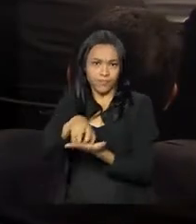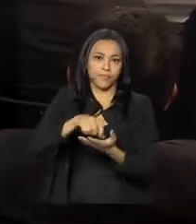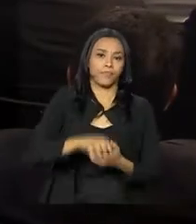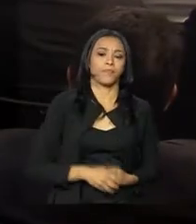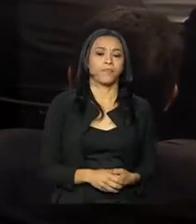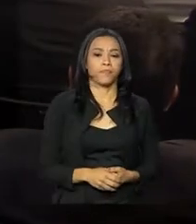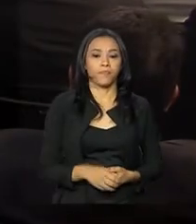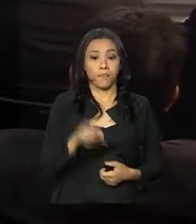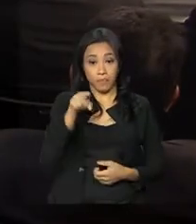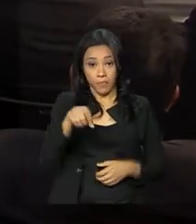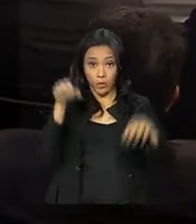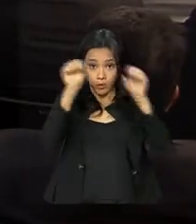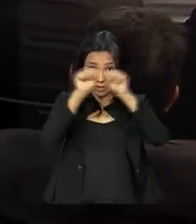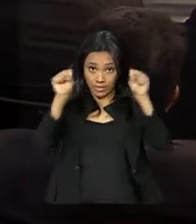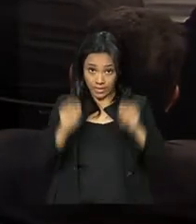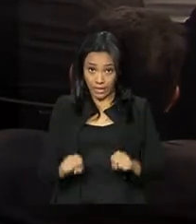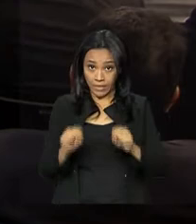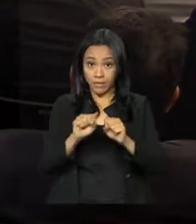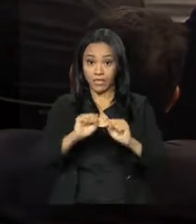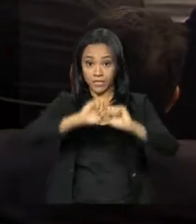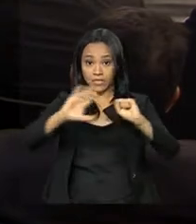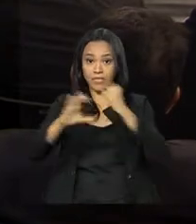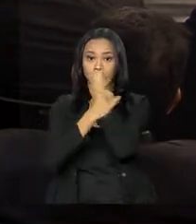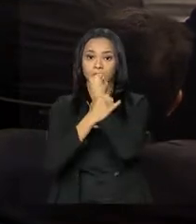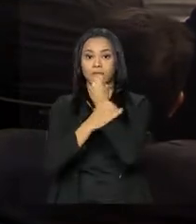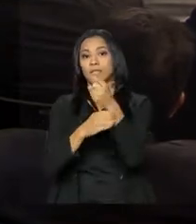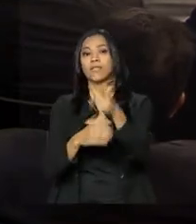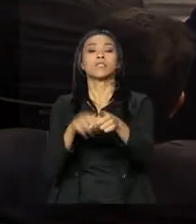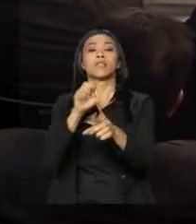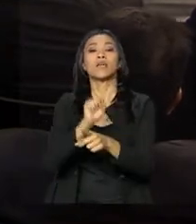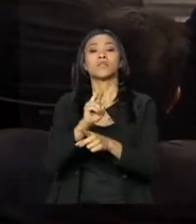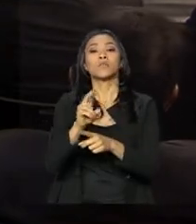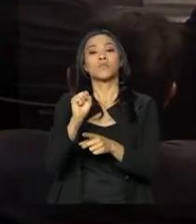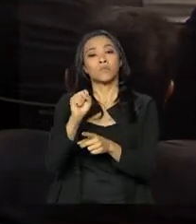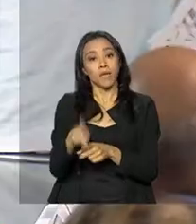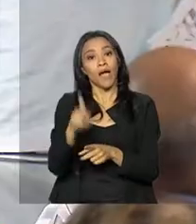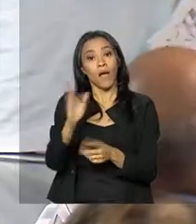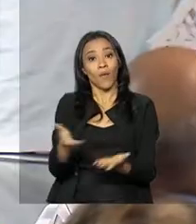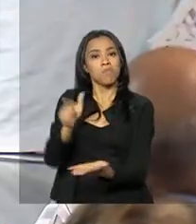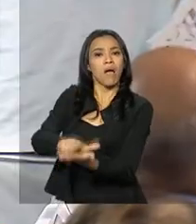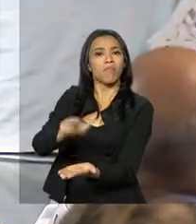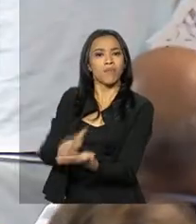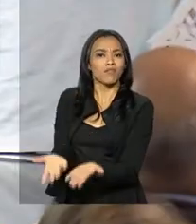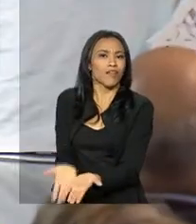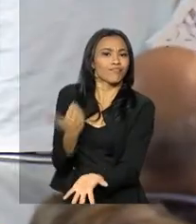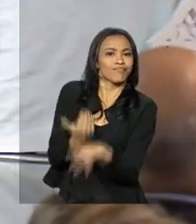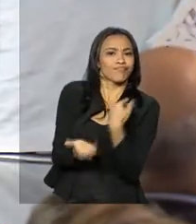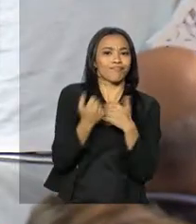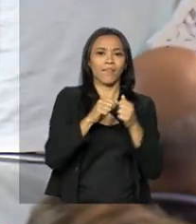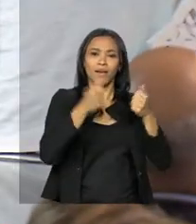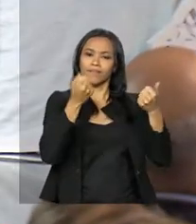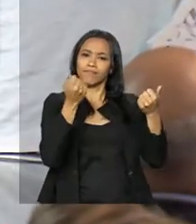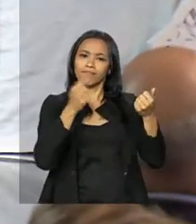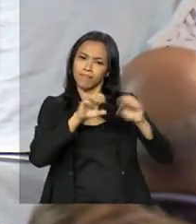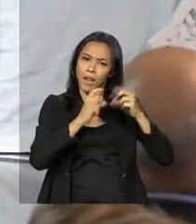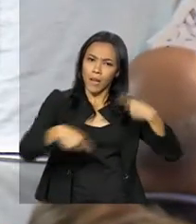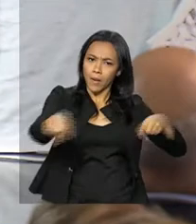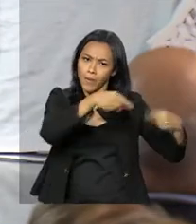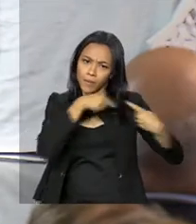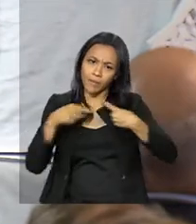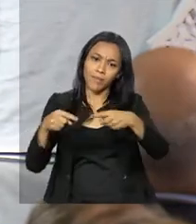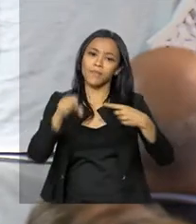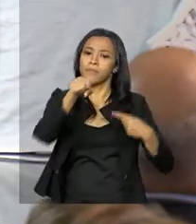O Sistema Único de Segurança Pública, SUSP, começa a sair do papel com a instalação do Conselho Nacional de Segurança